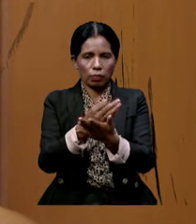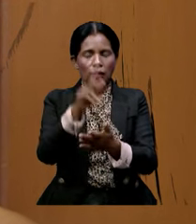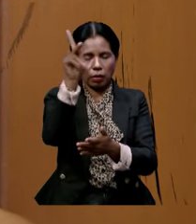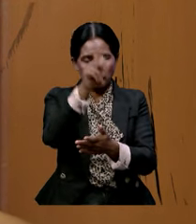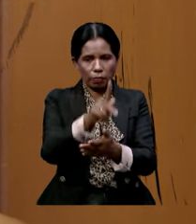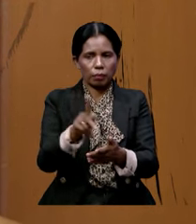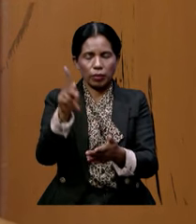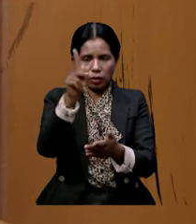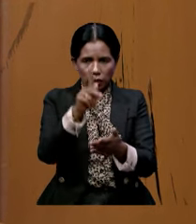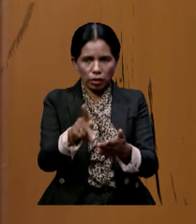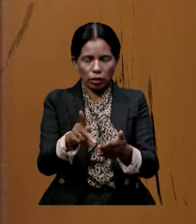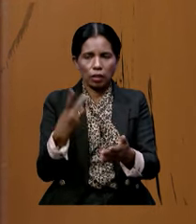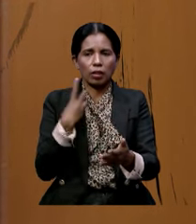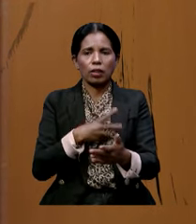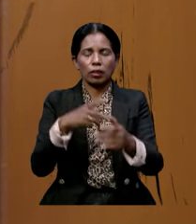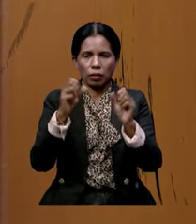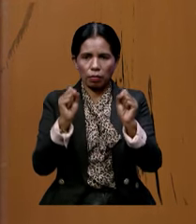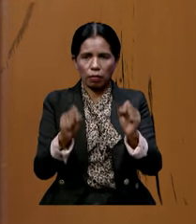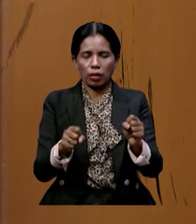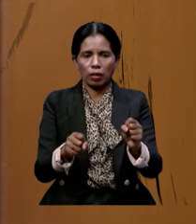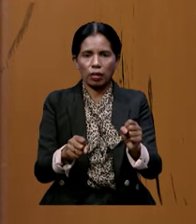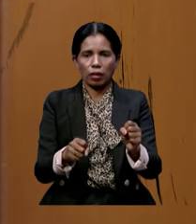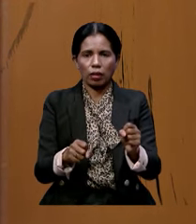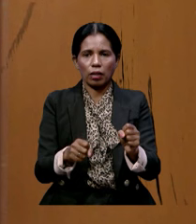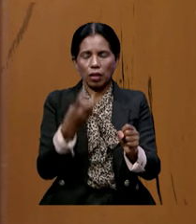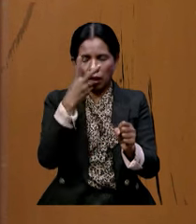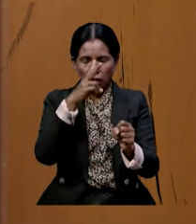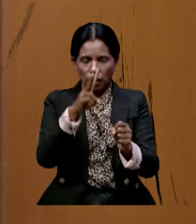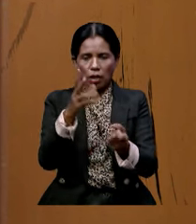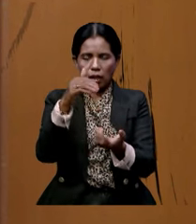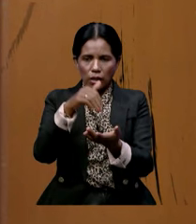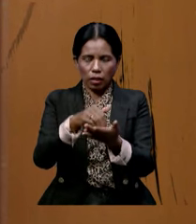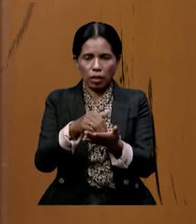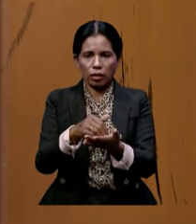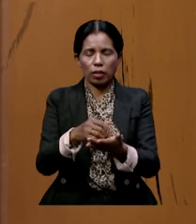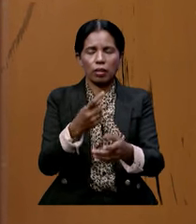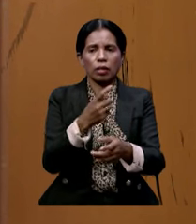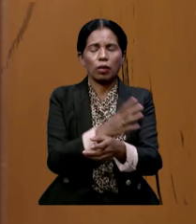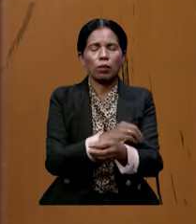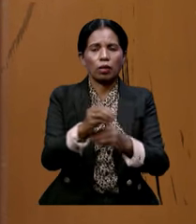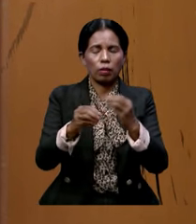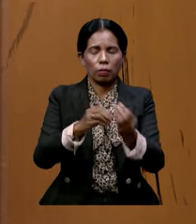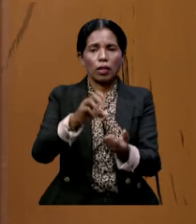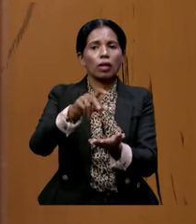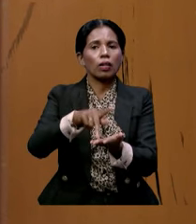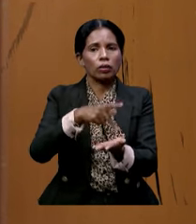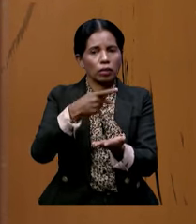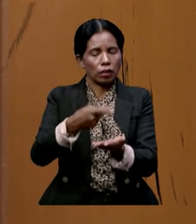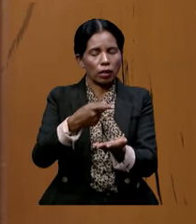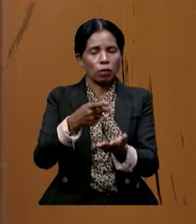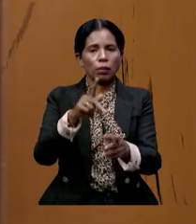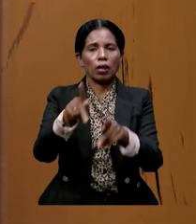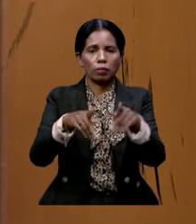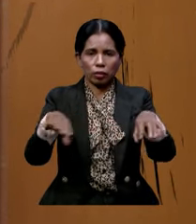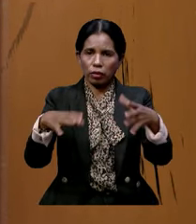Pesquisa ninha para a tua e também update, filha fali, situação salário mínimo, nebema que está